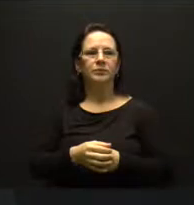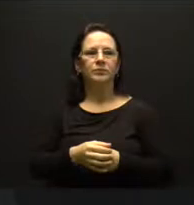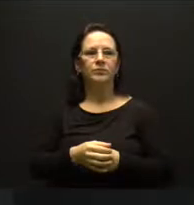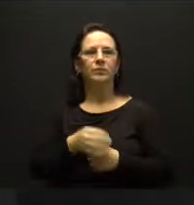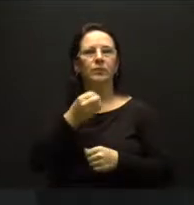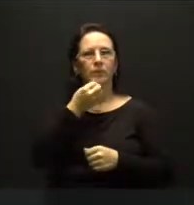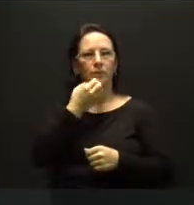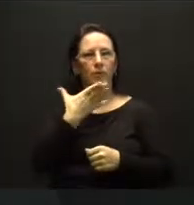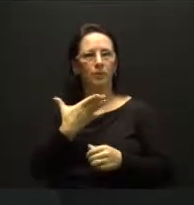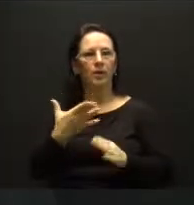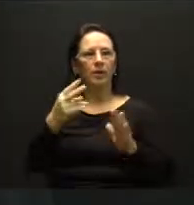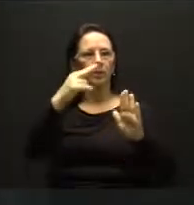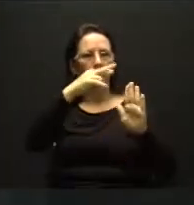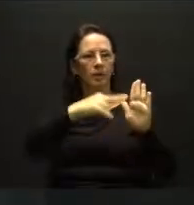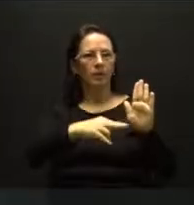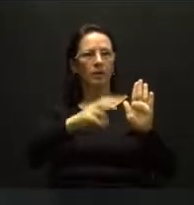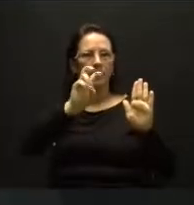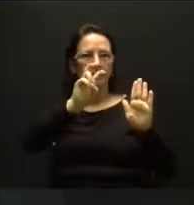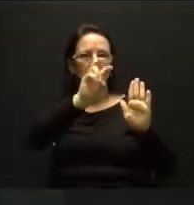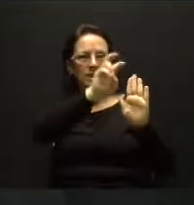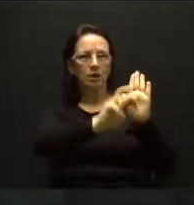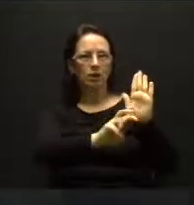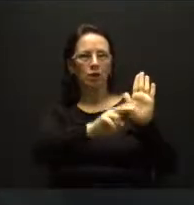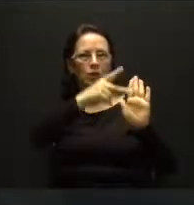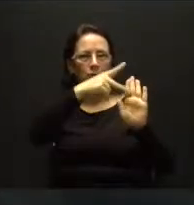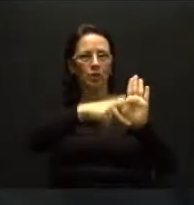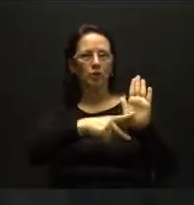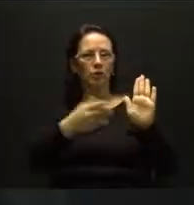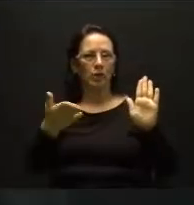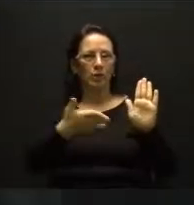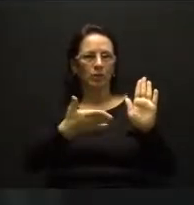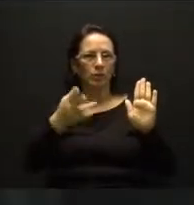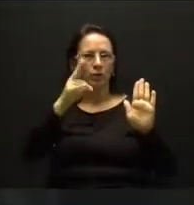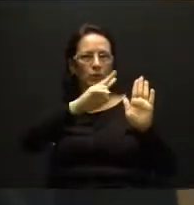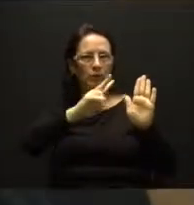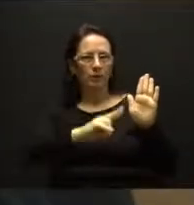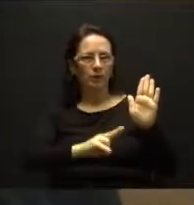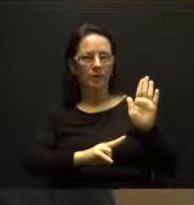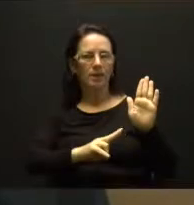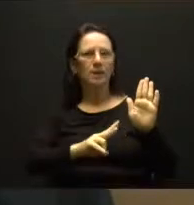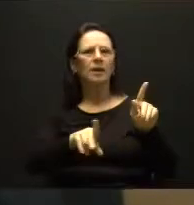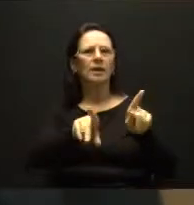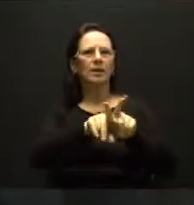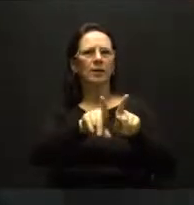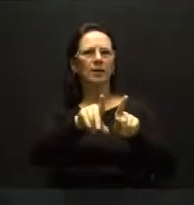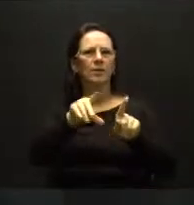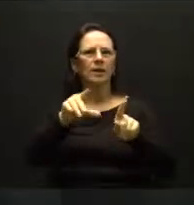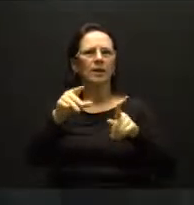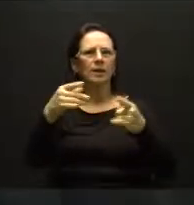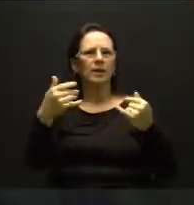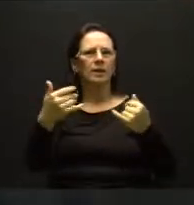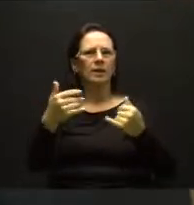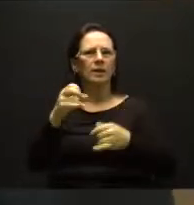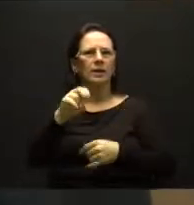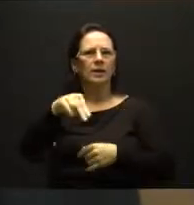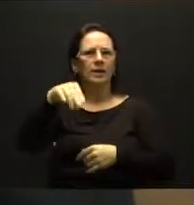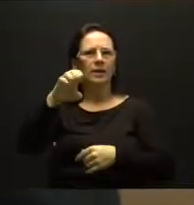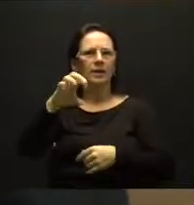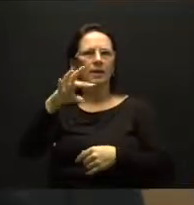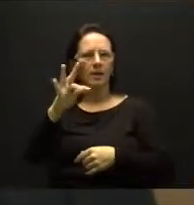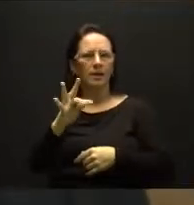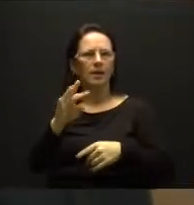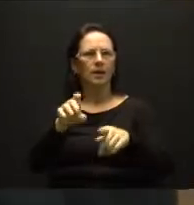a falta de 2010 lembrando que além do canal 9 da net você também pode